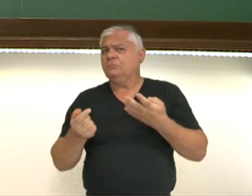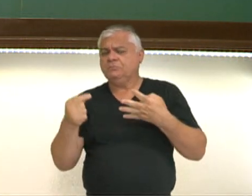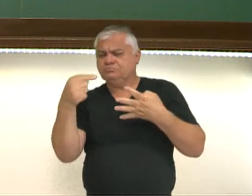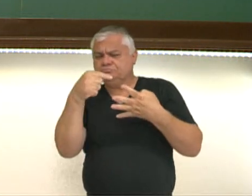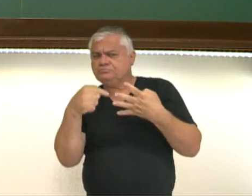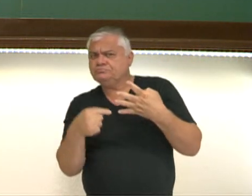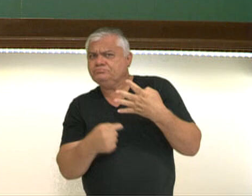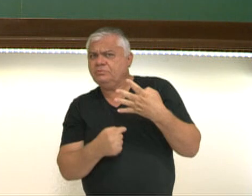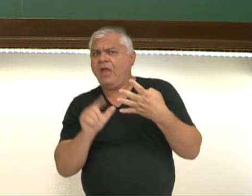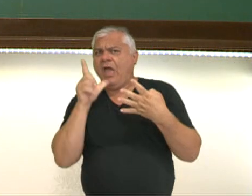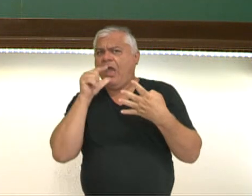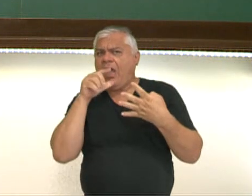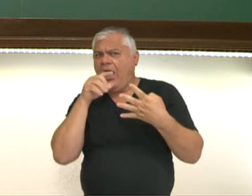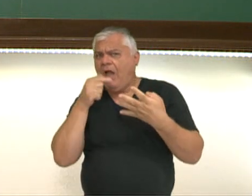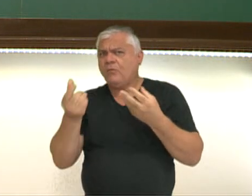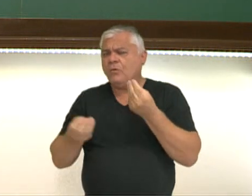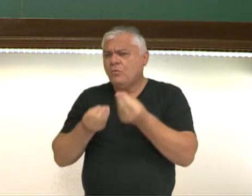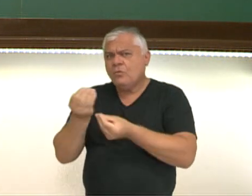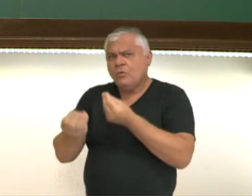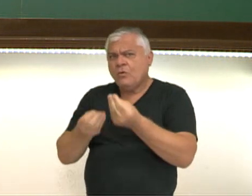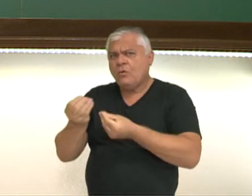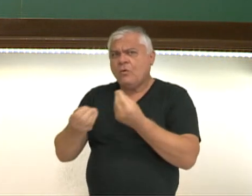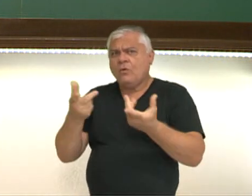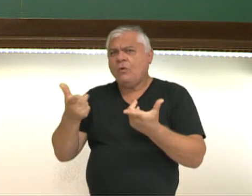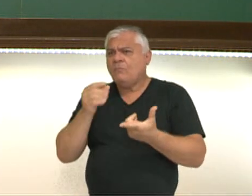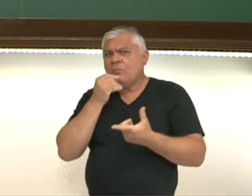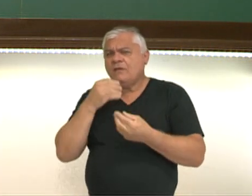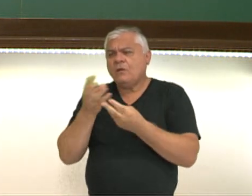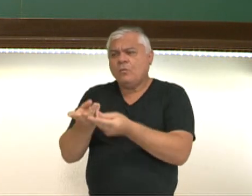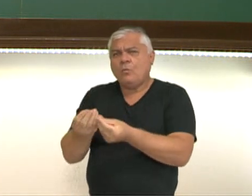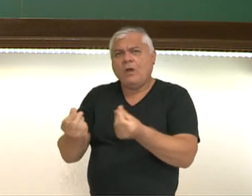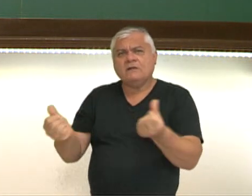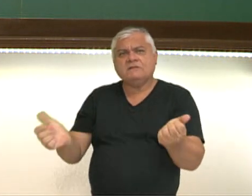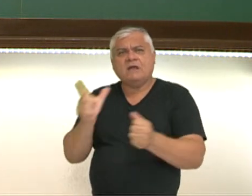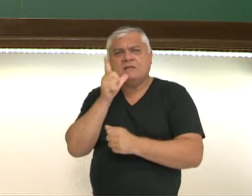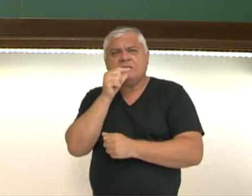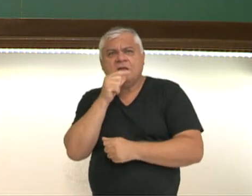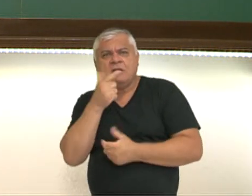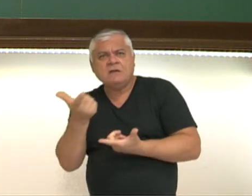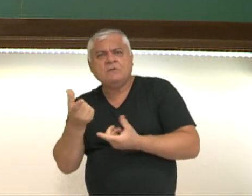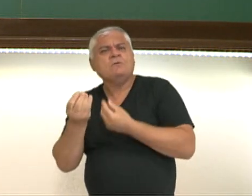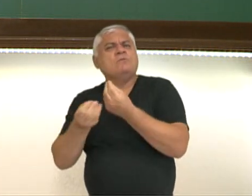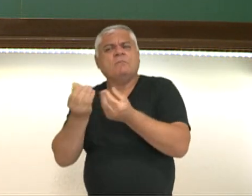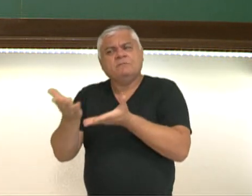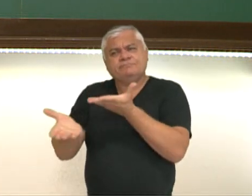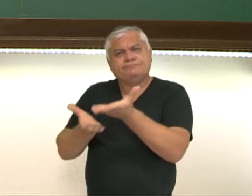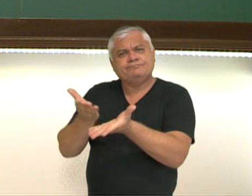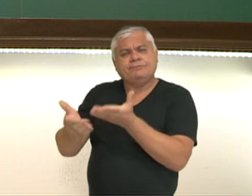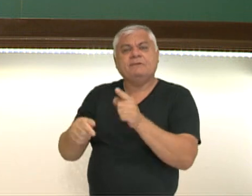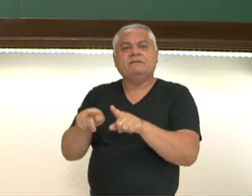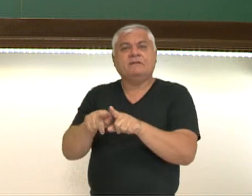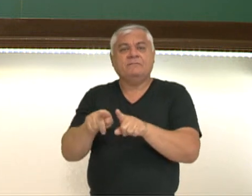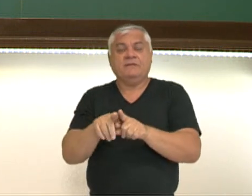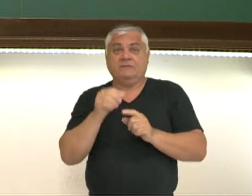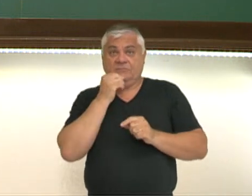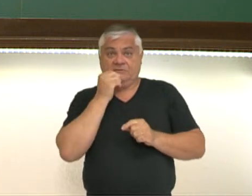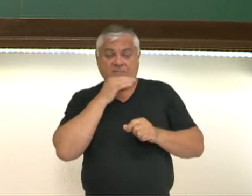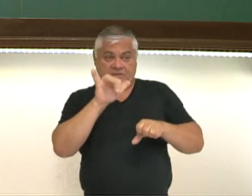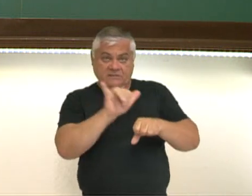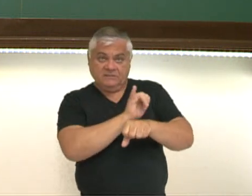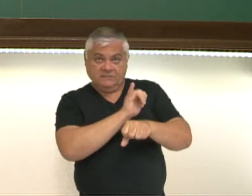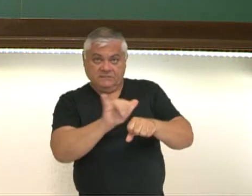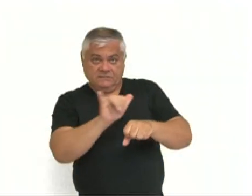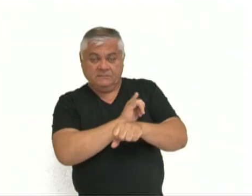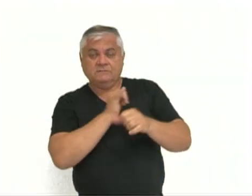que contribuem para a qualidade ou não da água. E também falaremos sobre uma estratégia